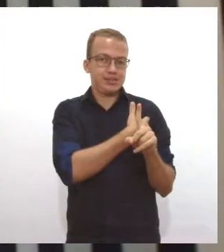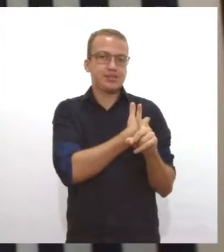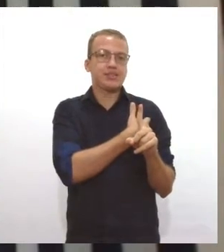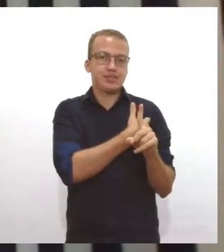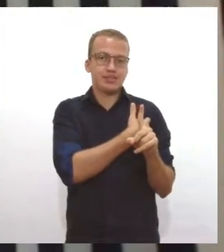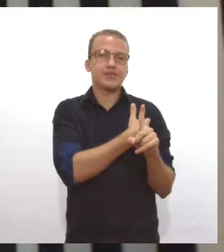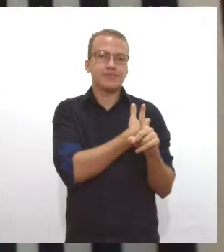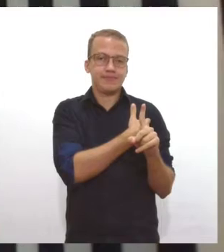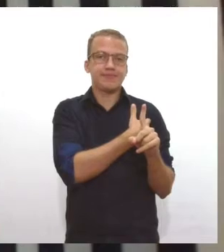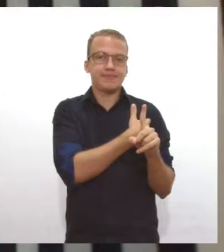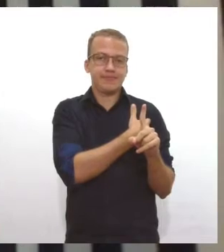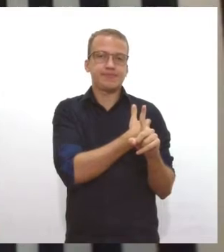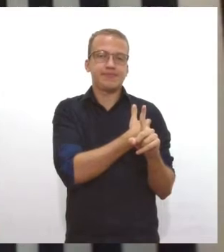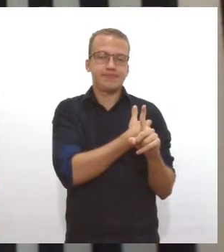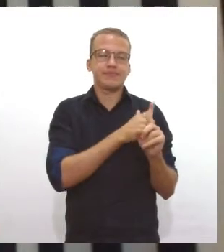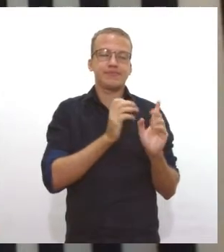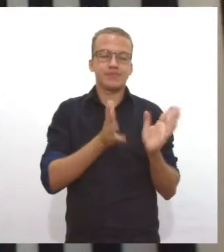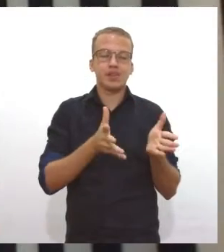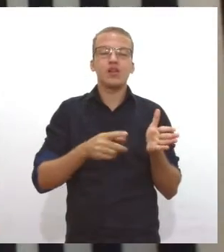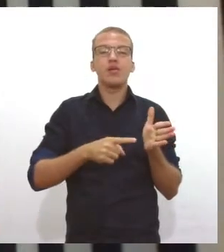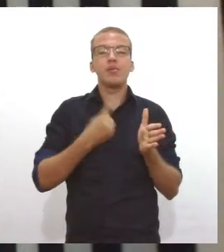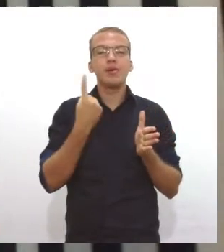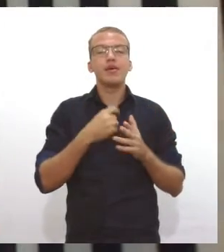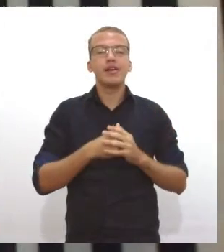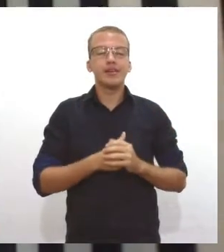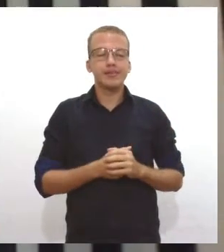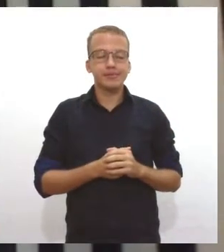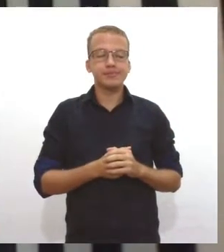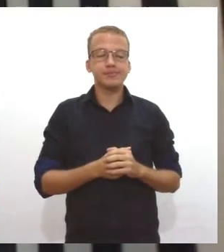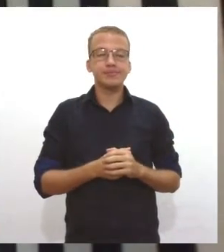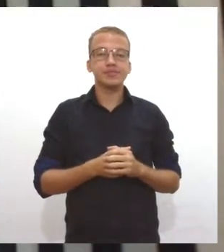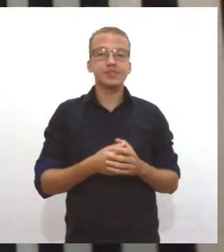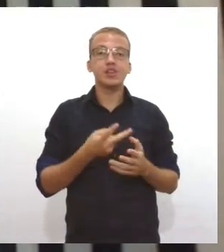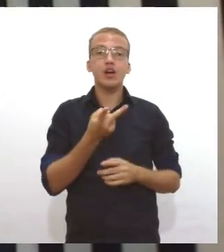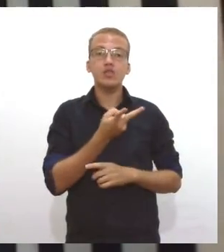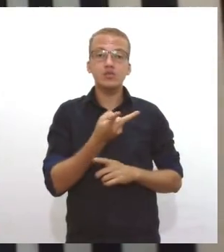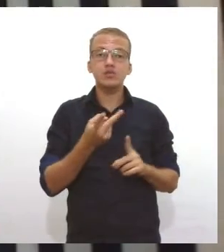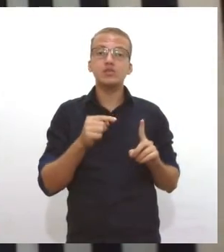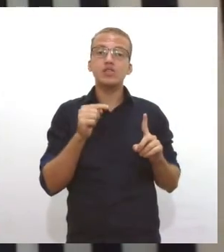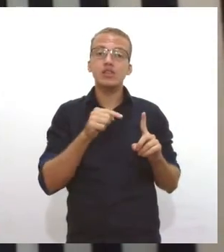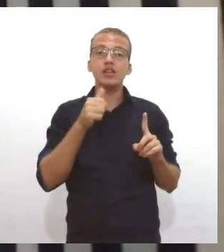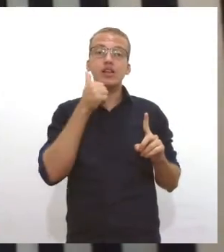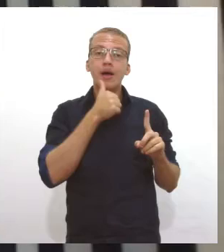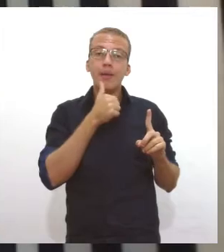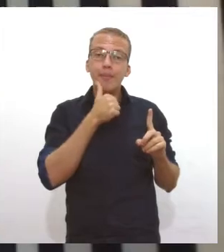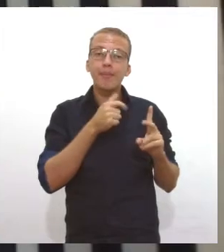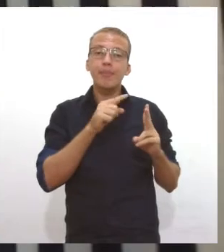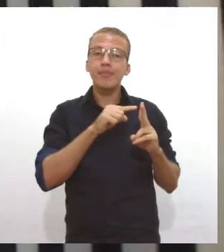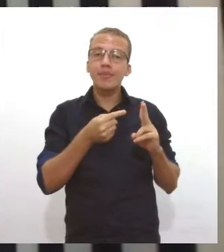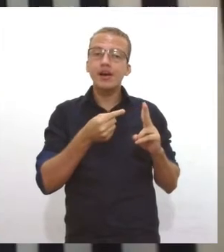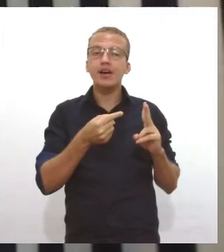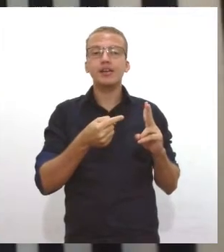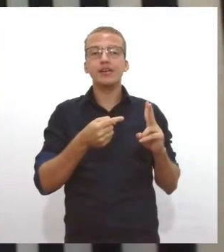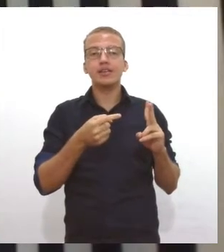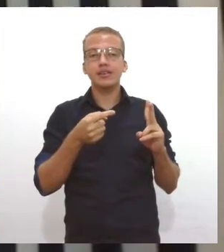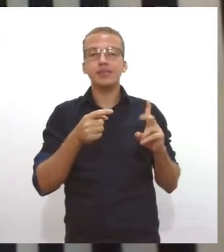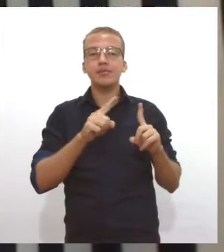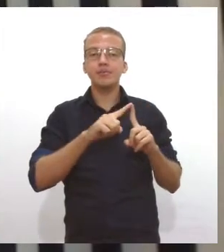ordem da fila de vacinação Então essas duas Bebês que nasceram de suas mães médicas já nasceram com